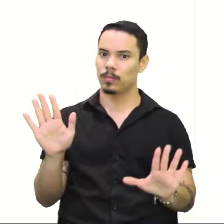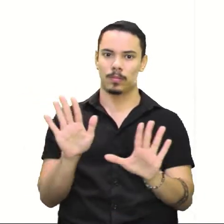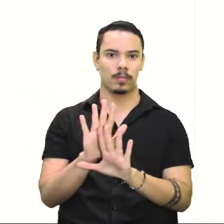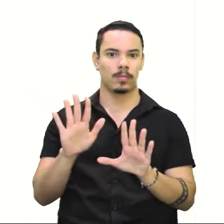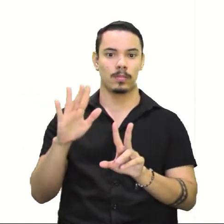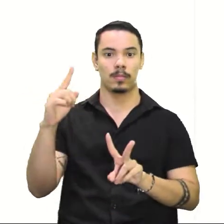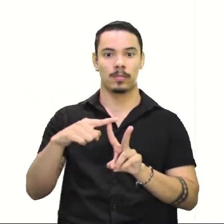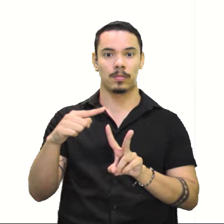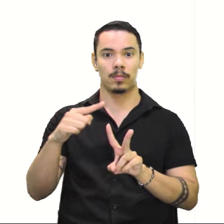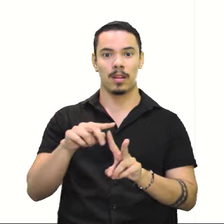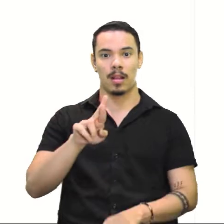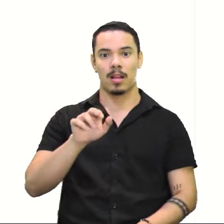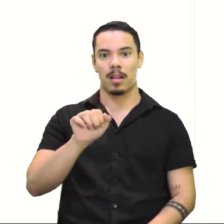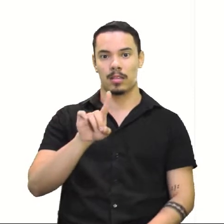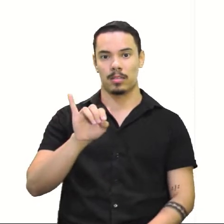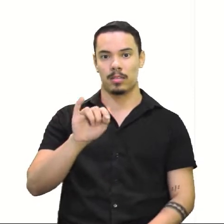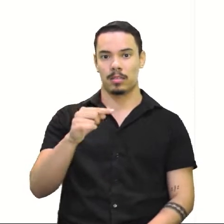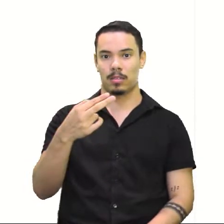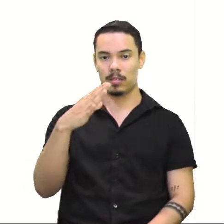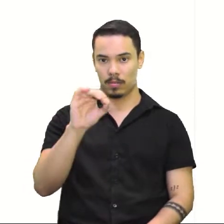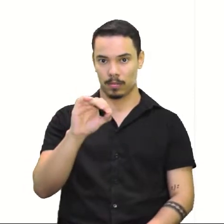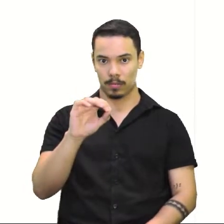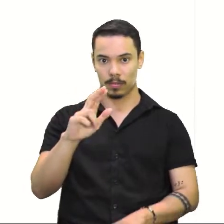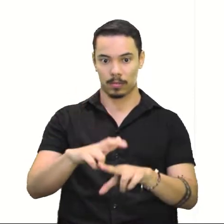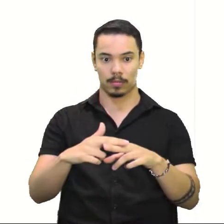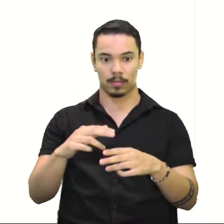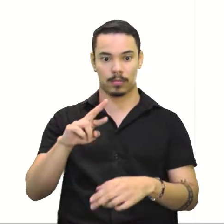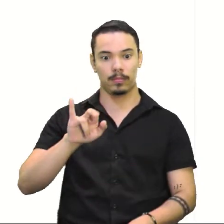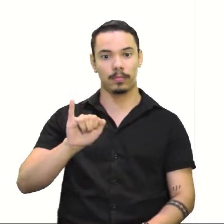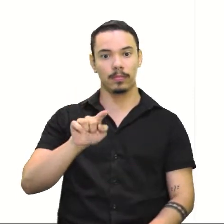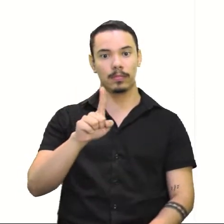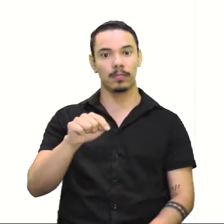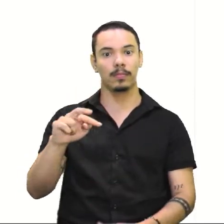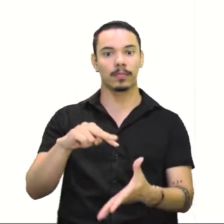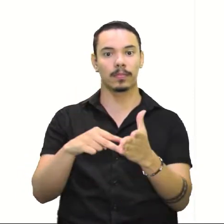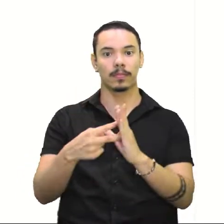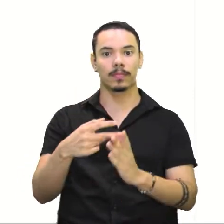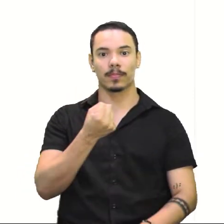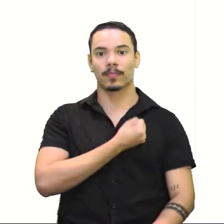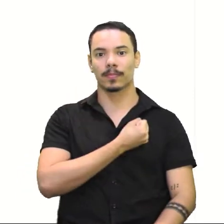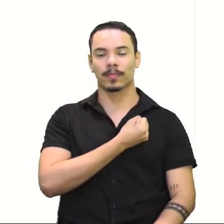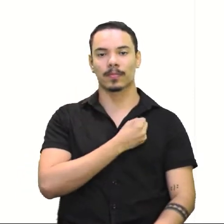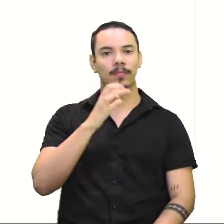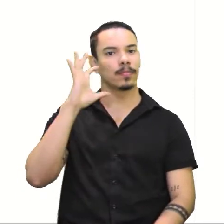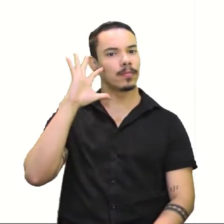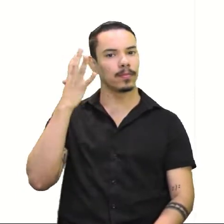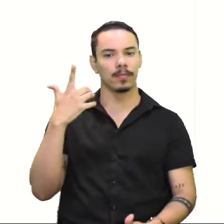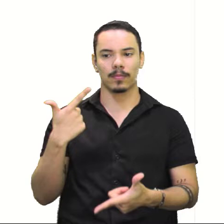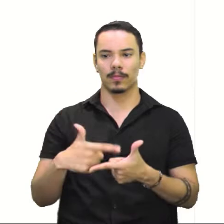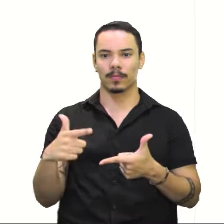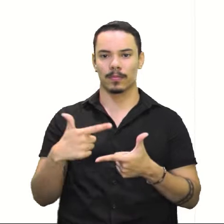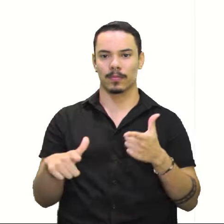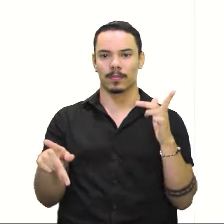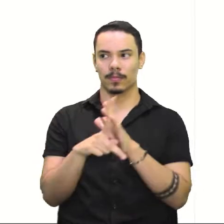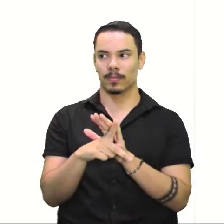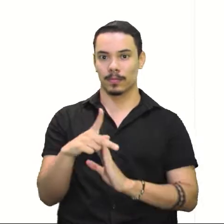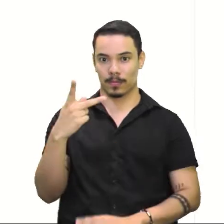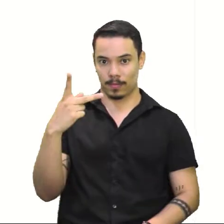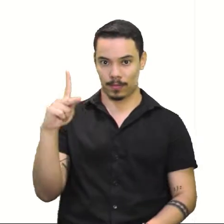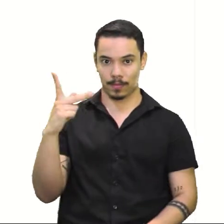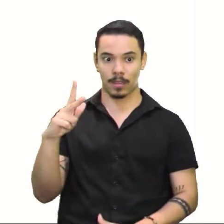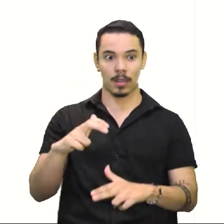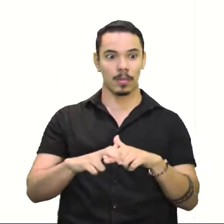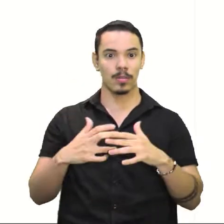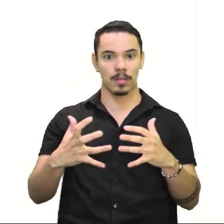lá é radiciação. A raiz é o número que resolve aquele problema. Então a gente quer resolver problema